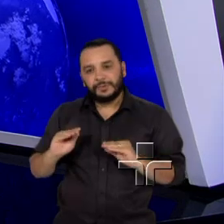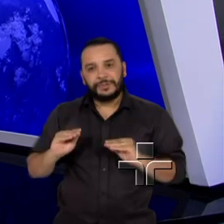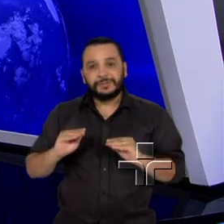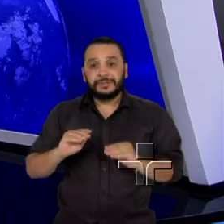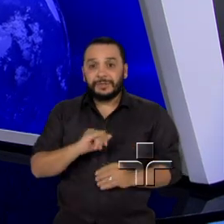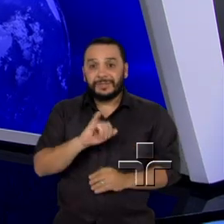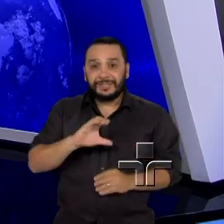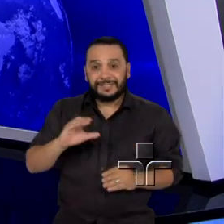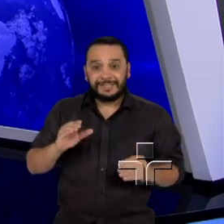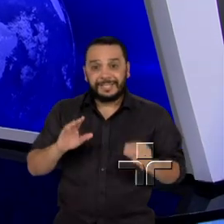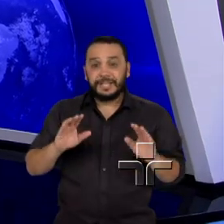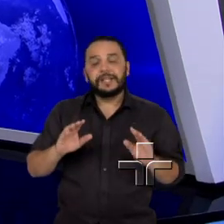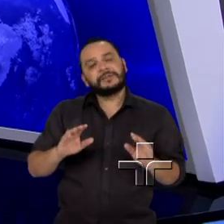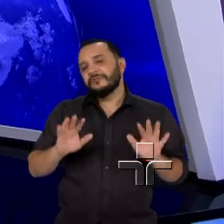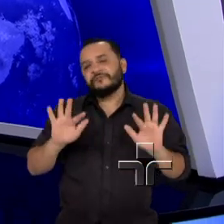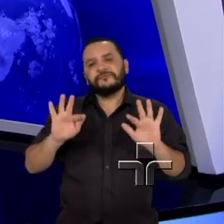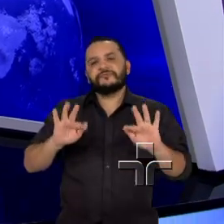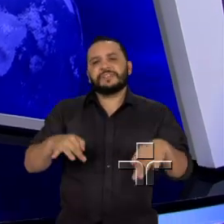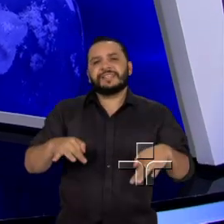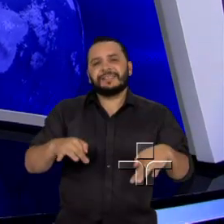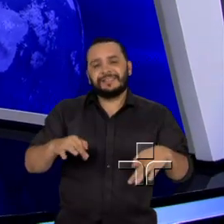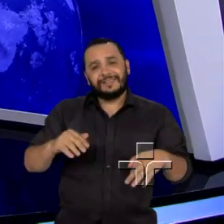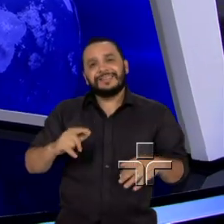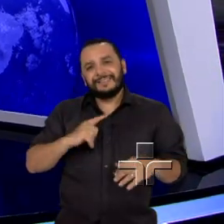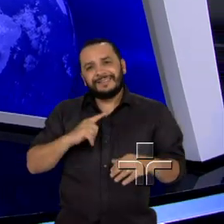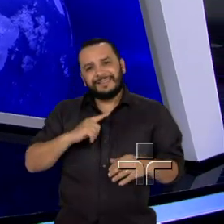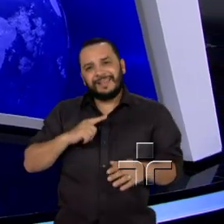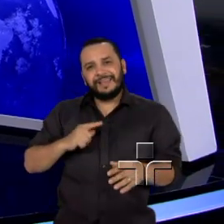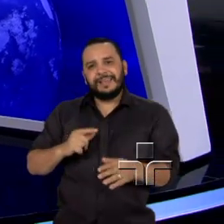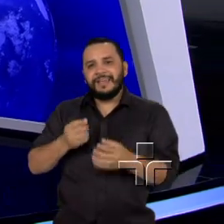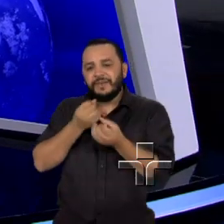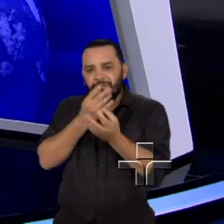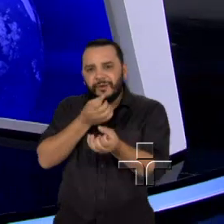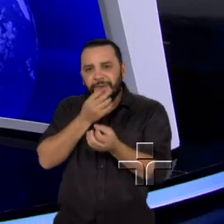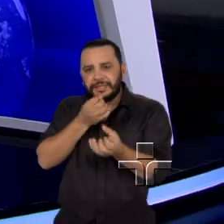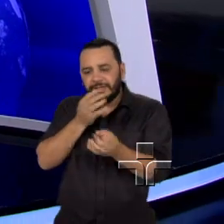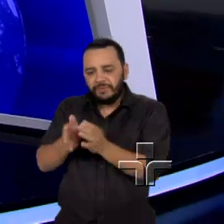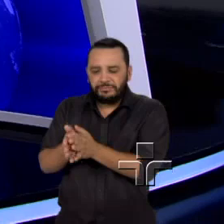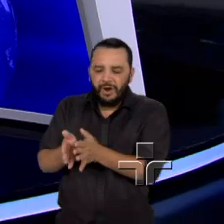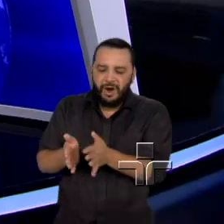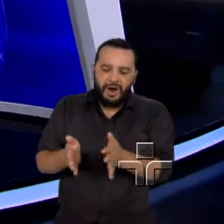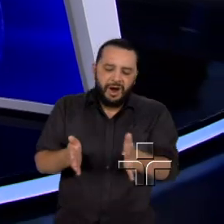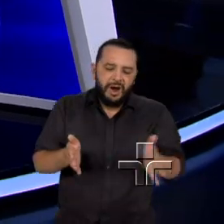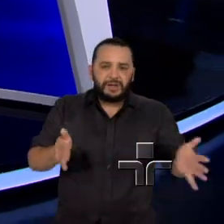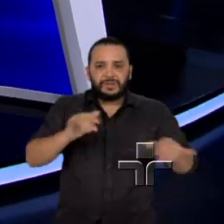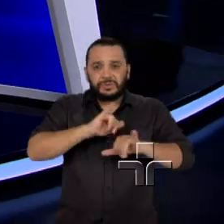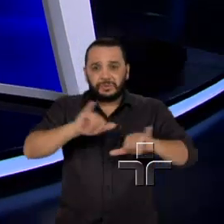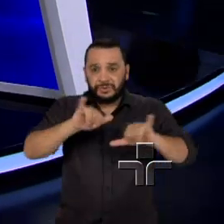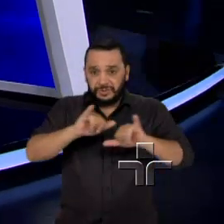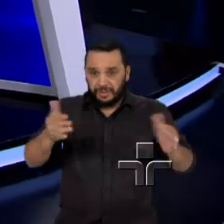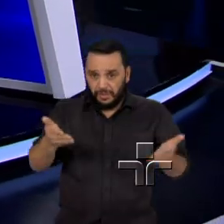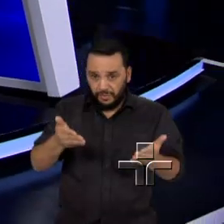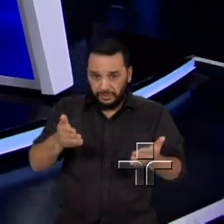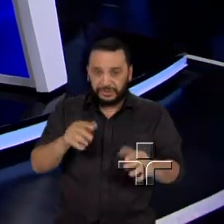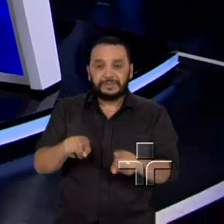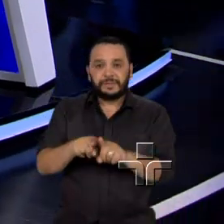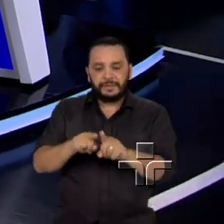terminamos essa edição do Jornal da Cultura com as imagens que viraram notícia hoje. Não se esqueça de acessar o nosso canal no YouTube, o endereço é